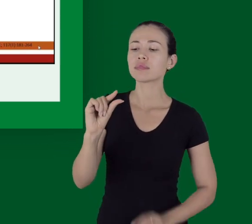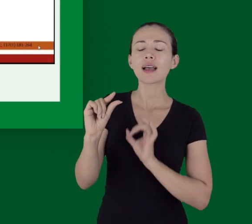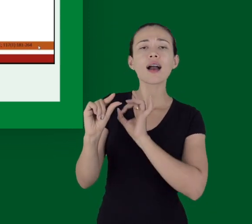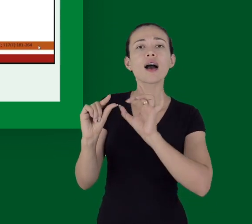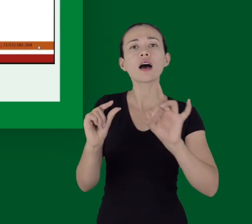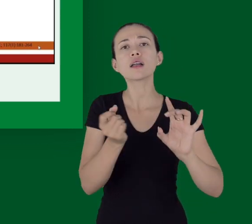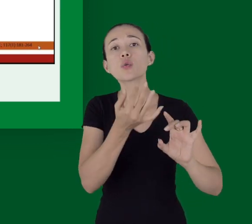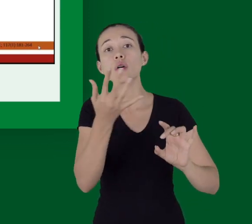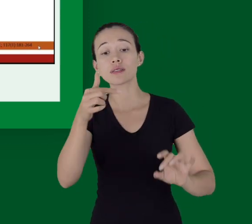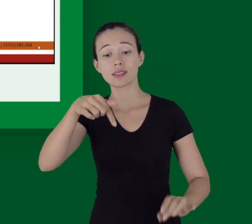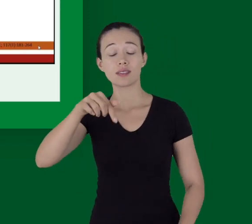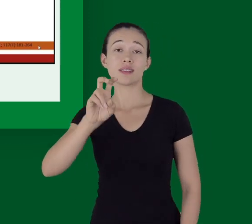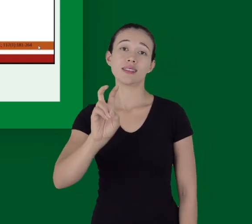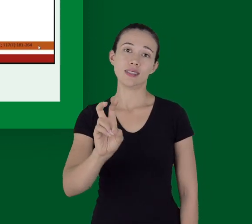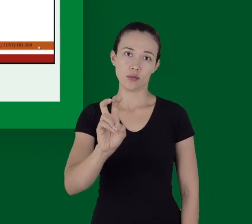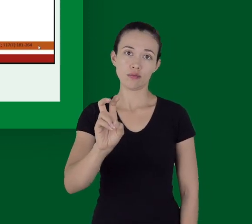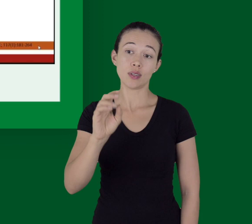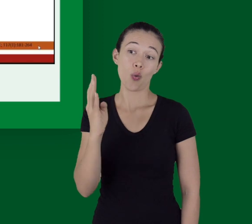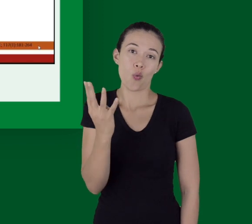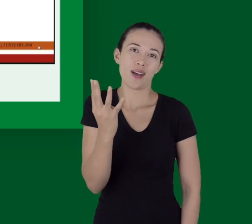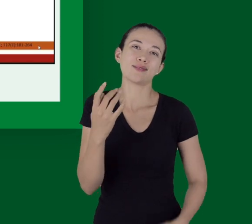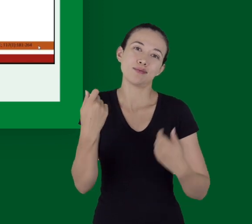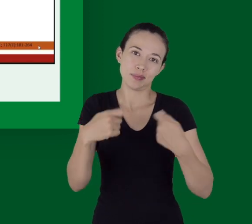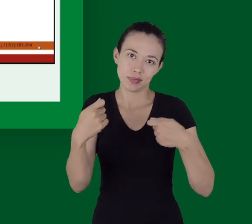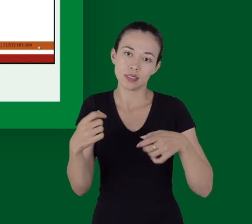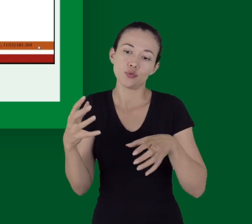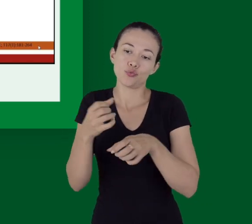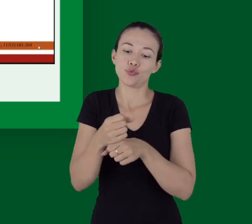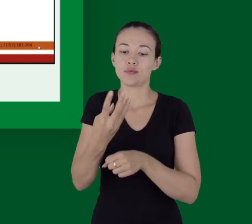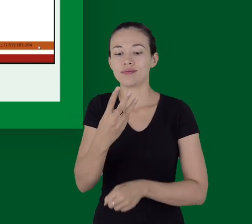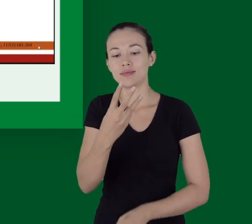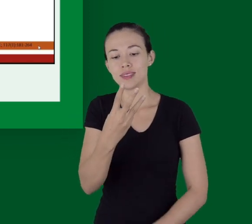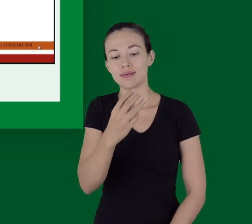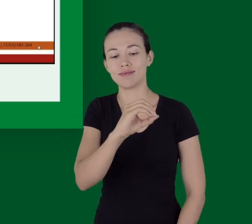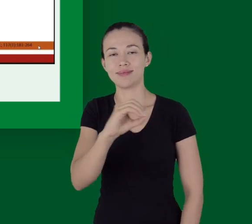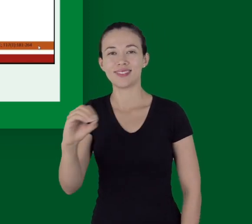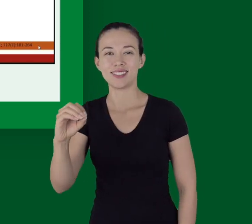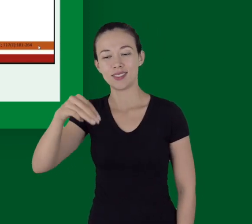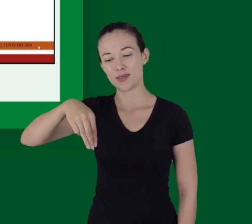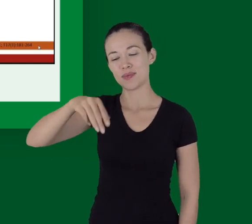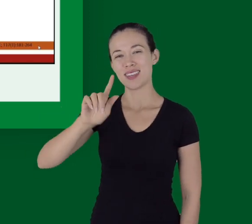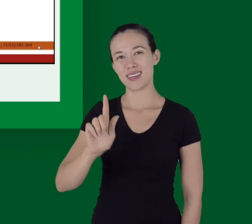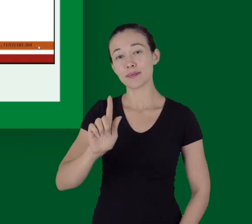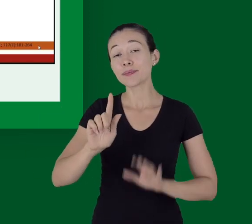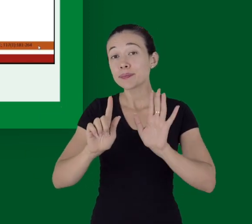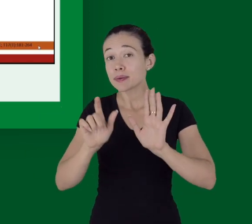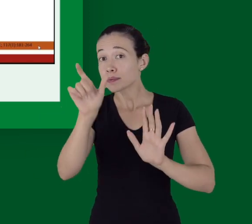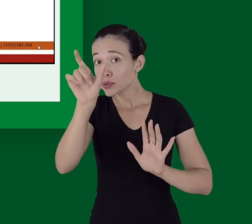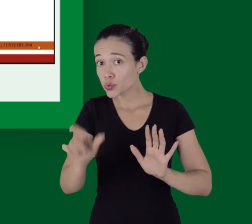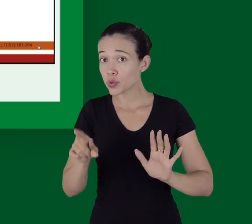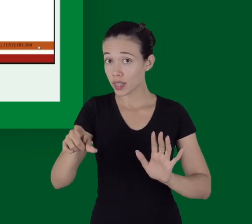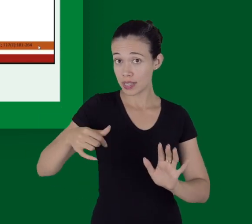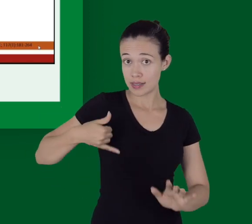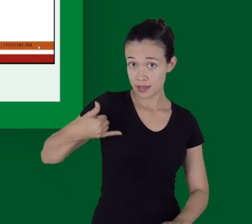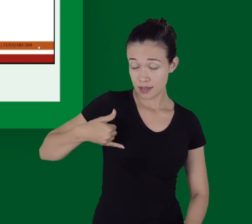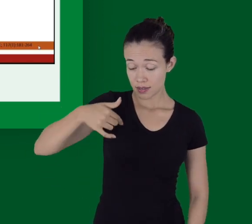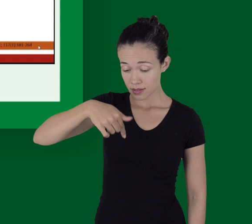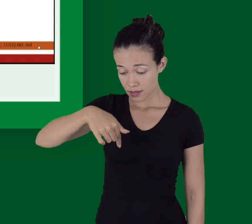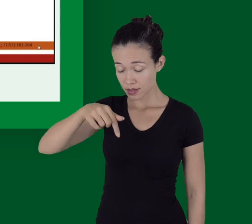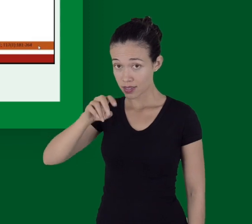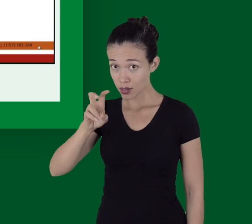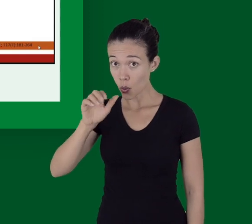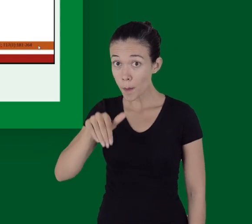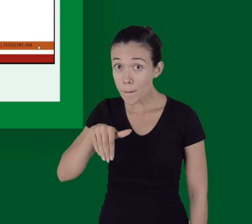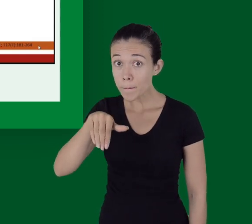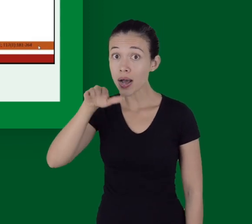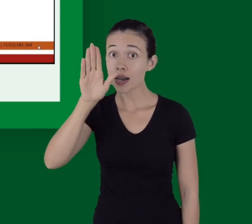de 300, tá? Se o paciente tiver mais de 75 anos, a gente não faz o ataque. Aí a gente só faz a dose de um comprimido de 75.